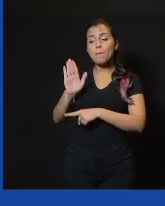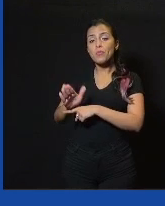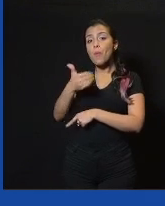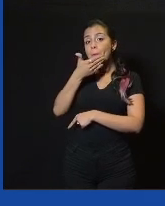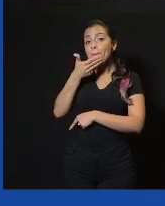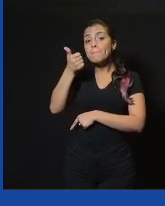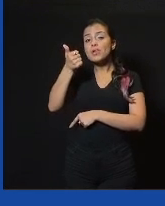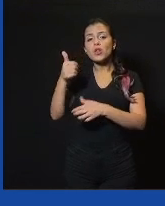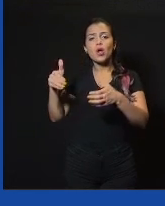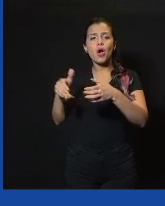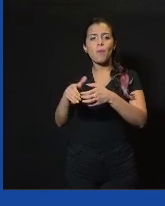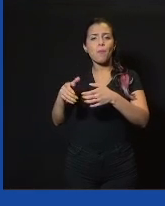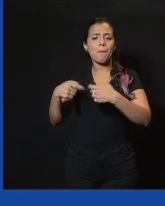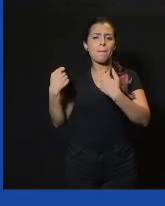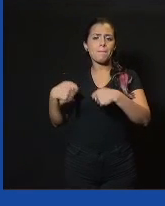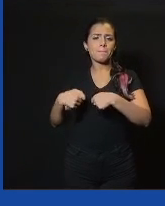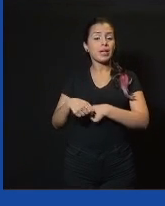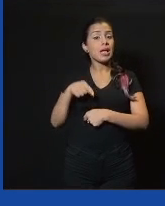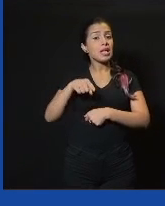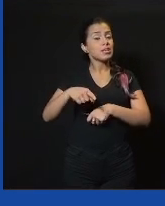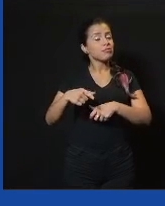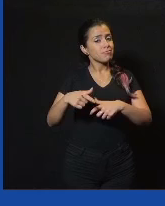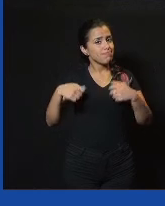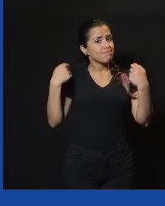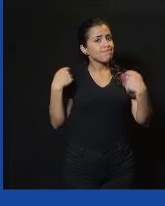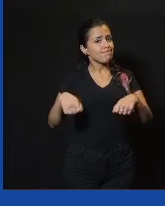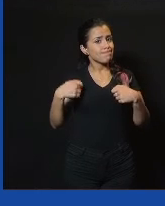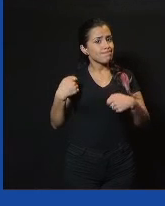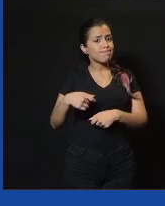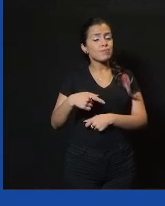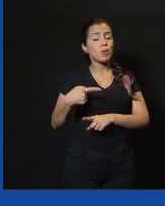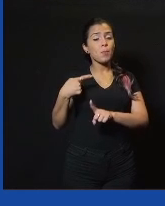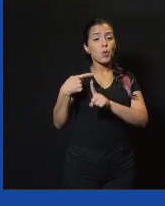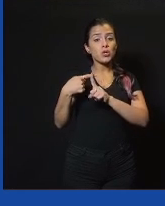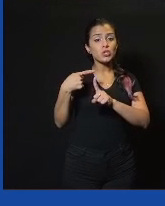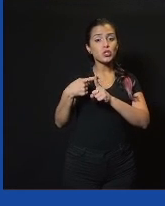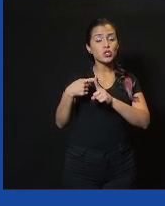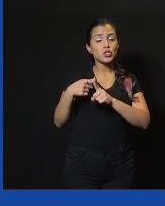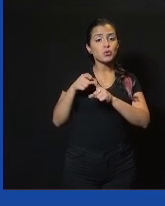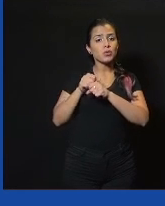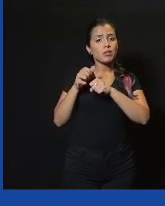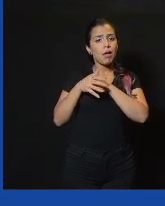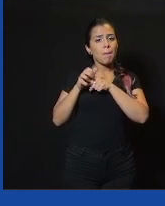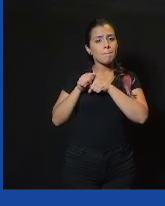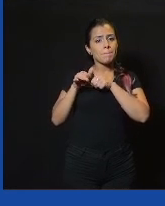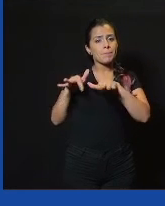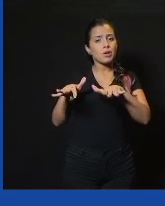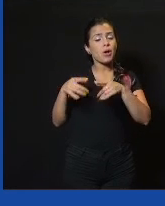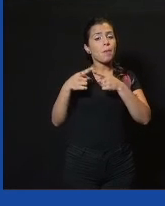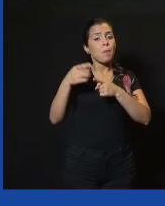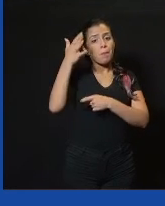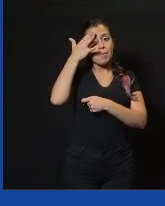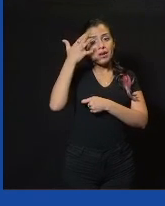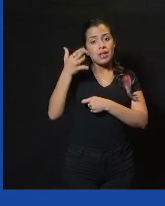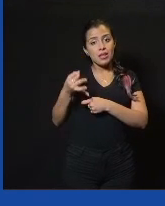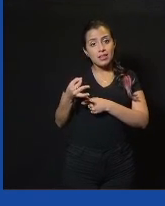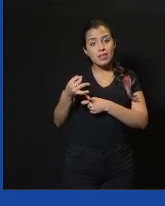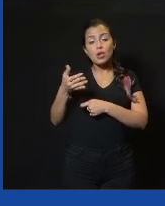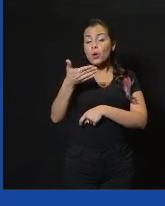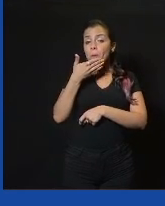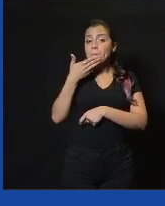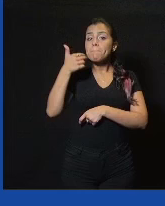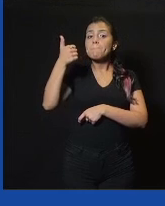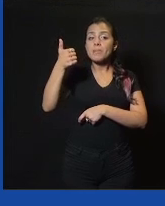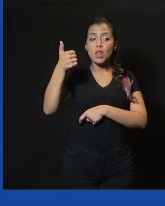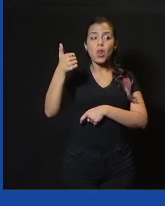é um legado positivo da pandemia. O entendimento que o melhor tem que ir para quem mais precisa.